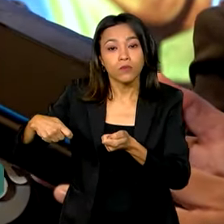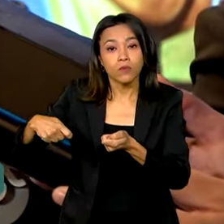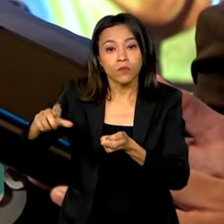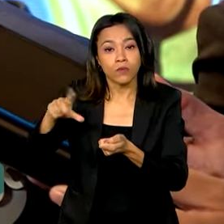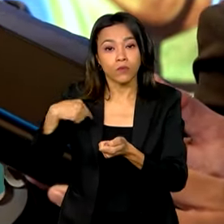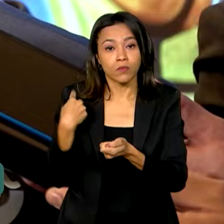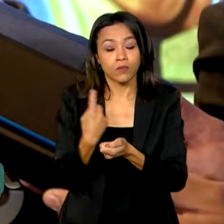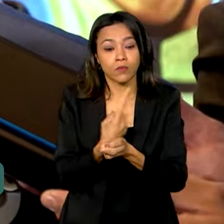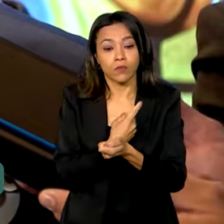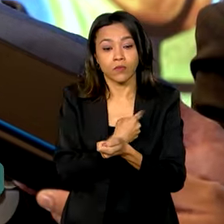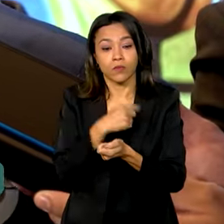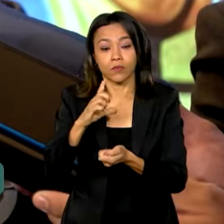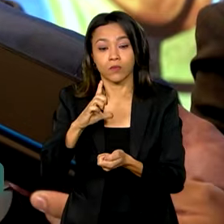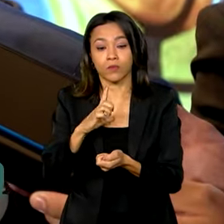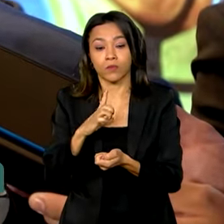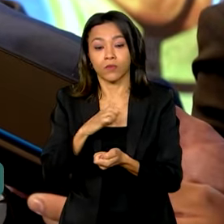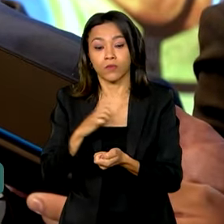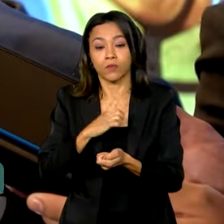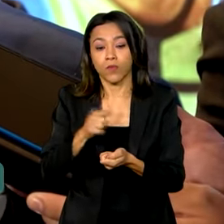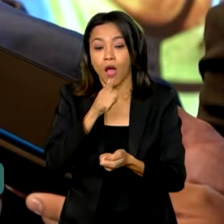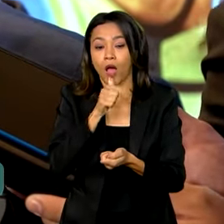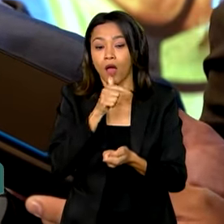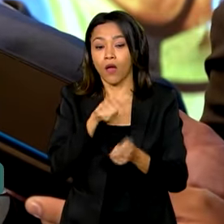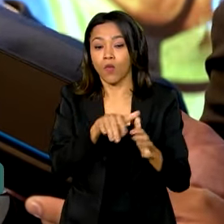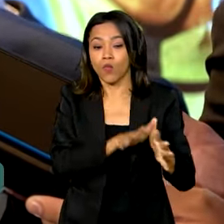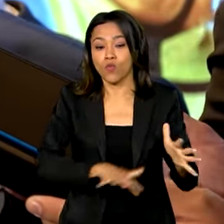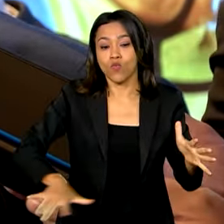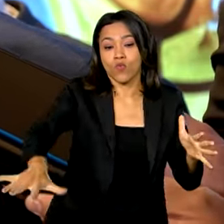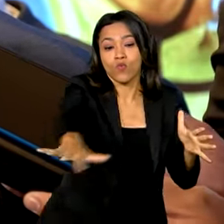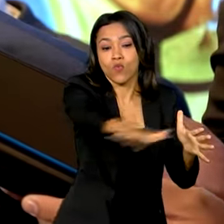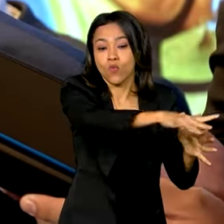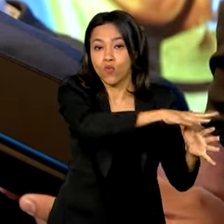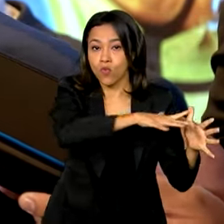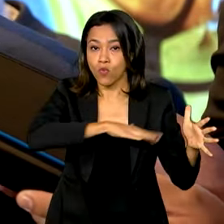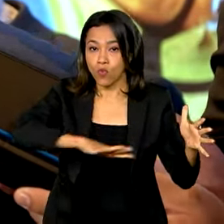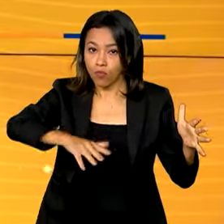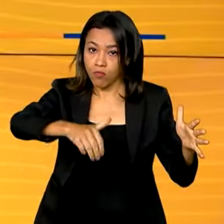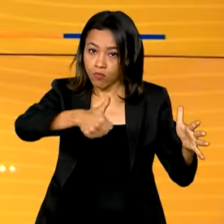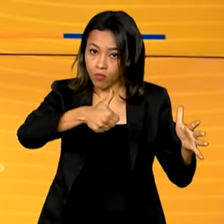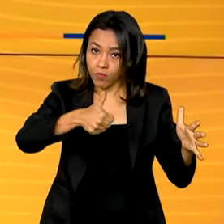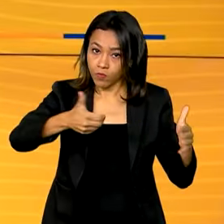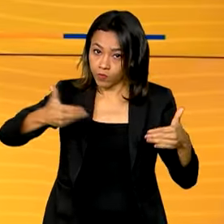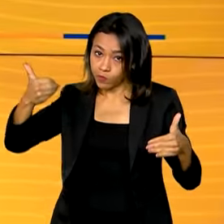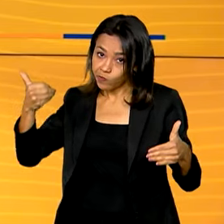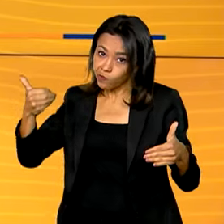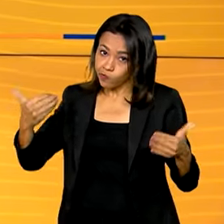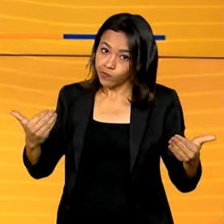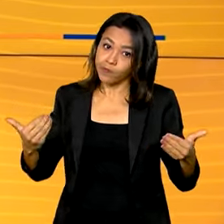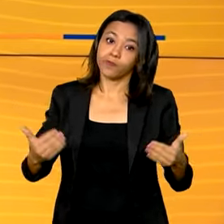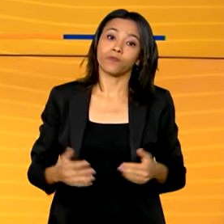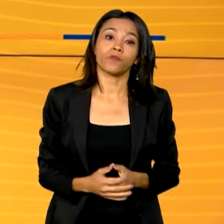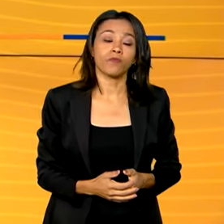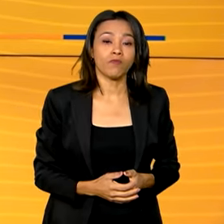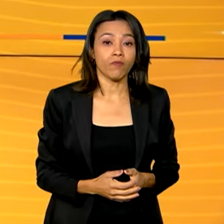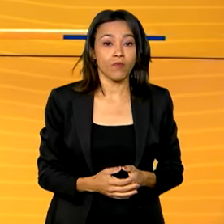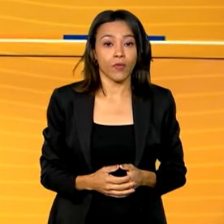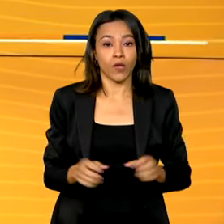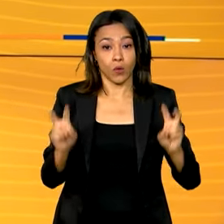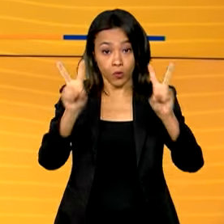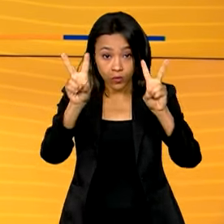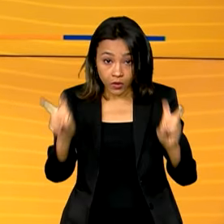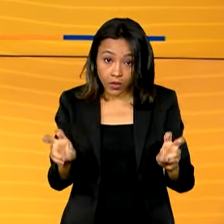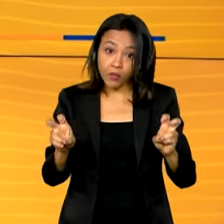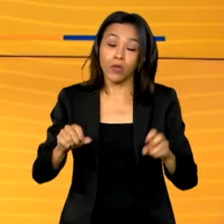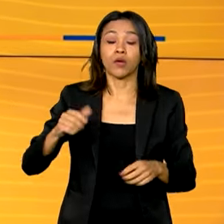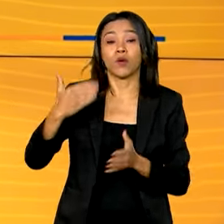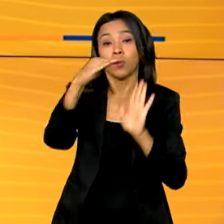temos os nossos reservatórios numa condição muito melhor que a dos anos. Assunto chato agora, o programa